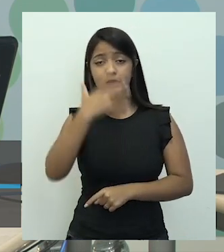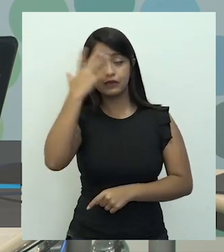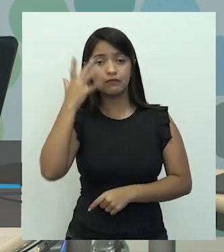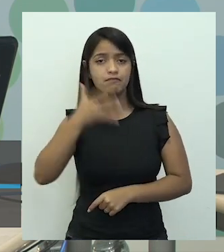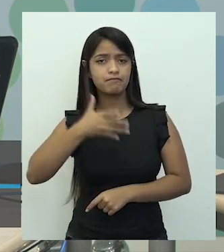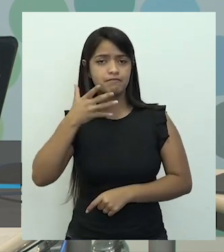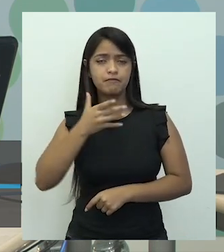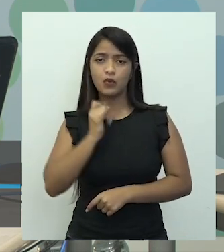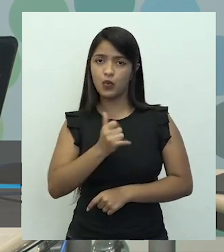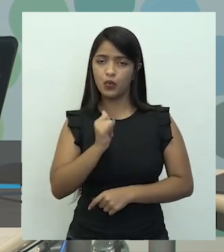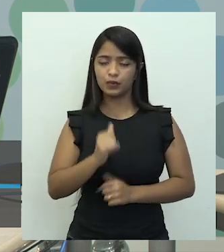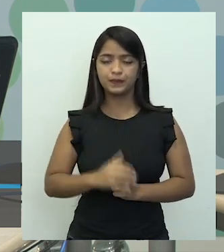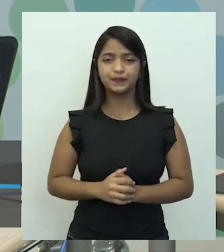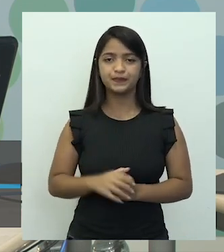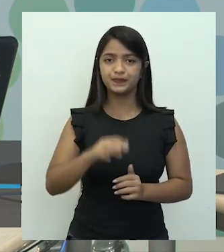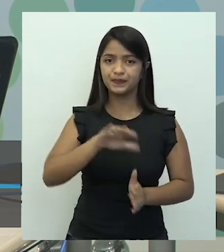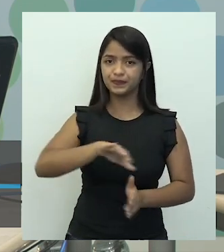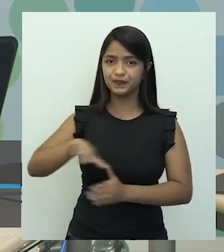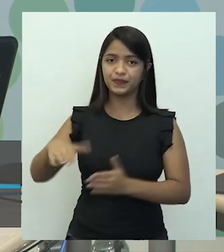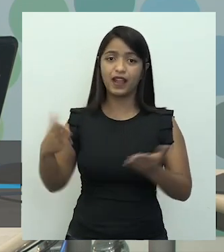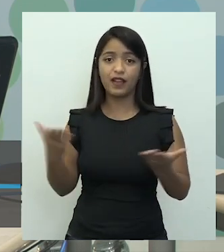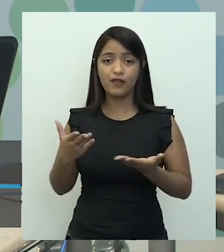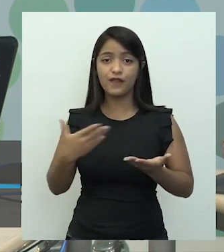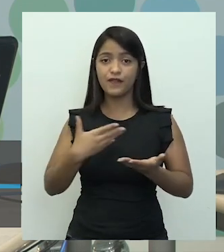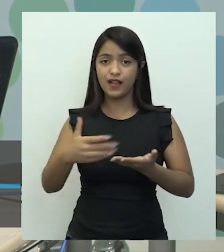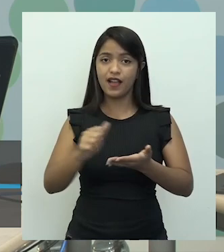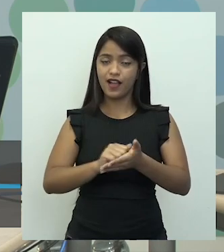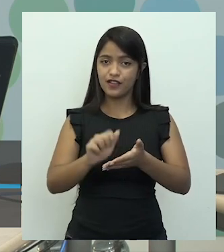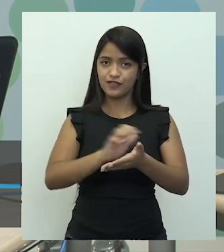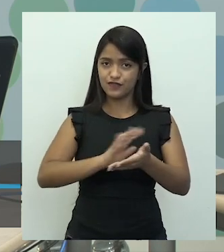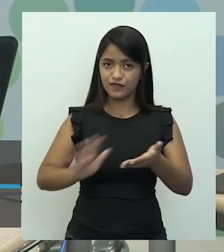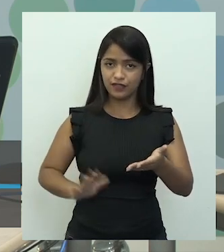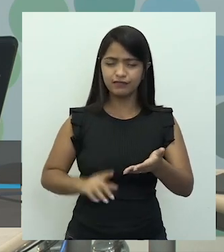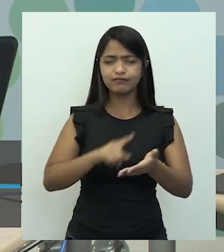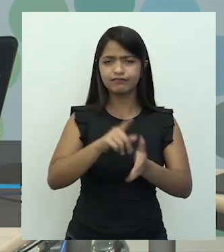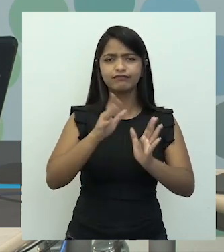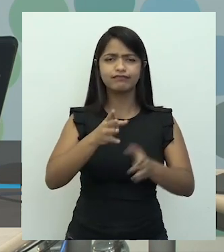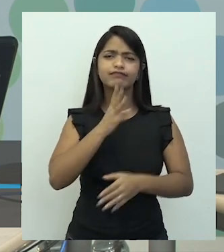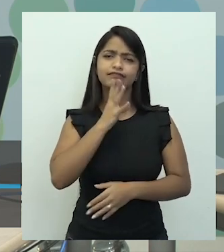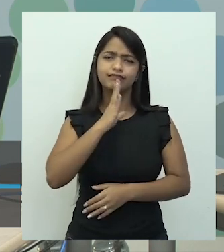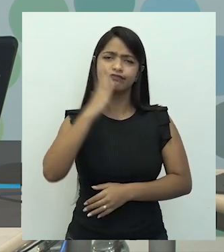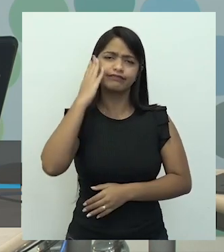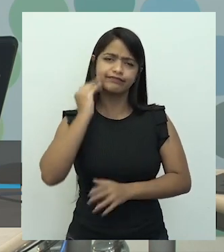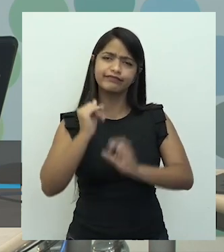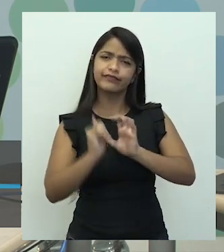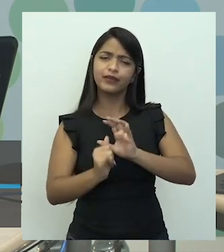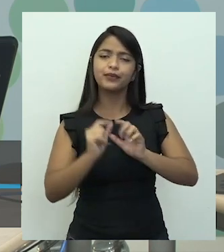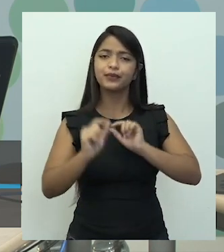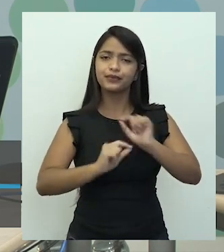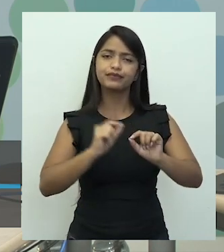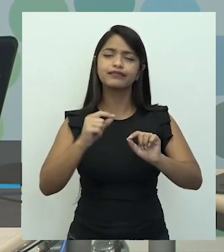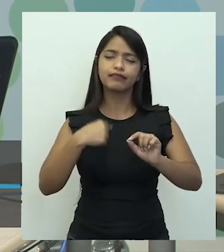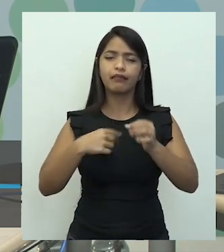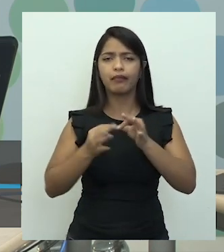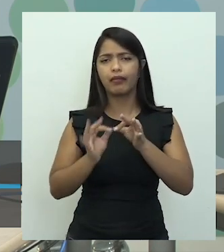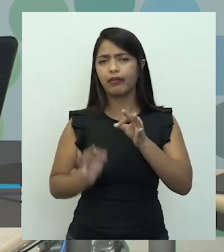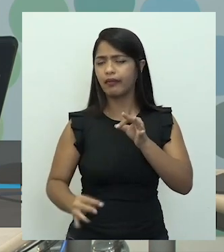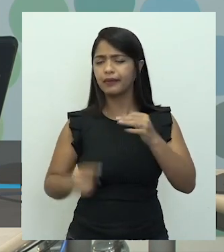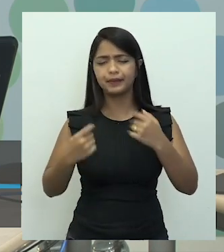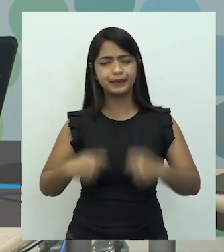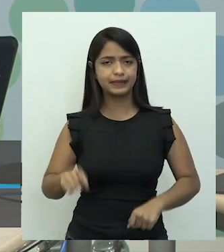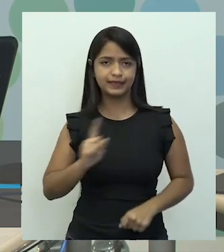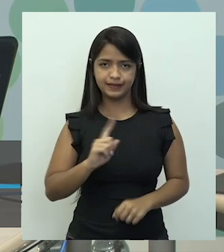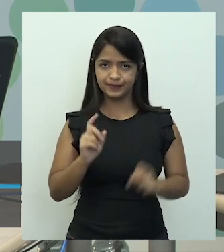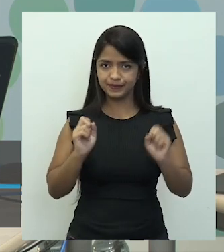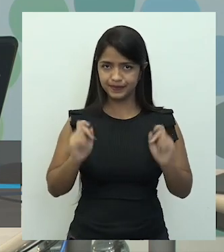nós vamos fazer as atividades, tá bom? Porque vocês já sabem que é fábula, não adianta ficar esticando, vocês já entenderam as características da fábula,